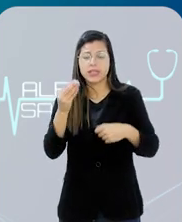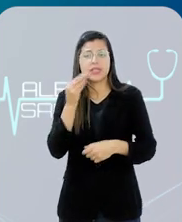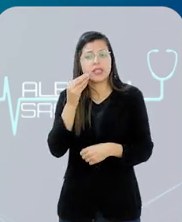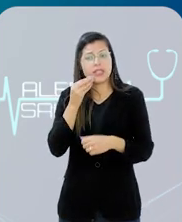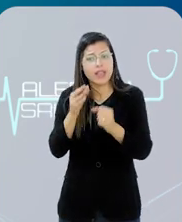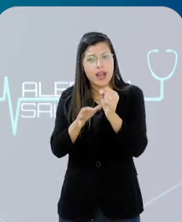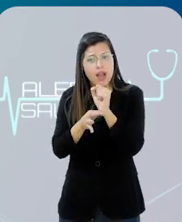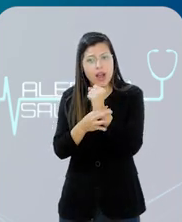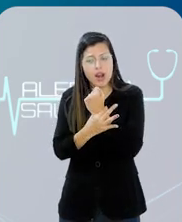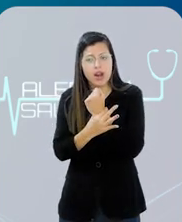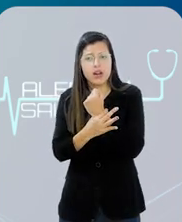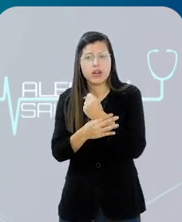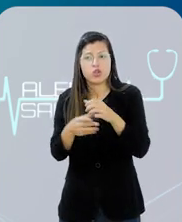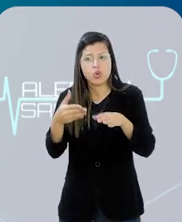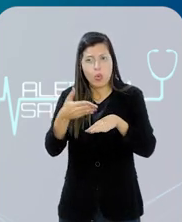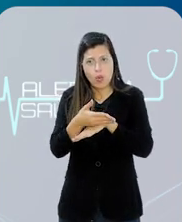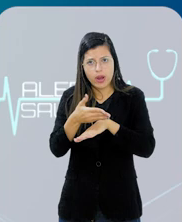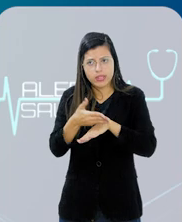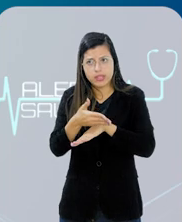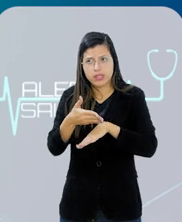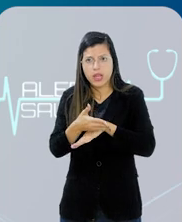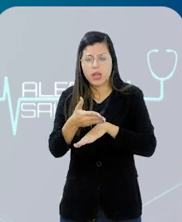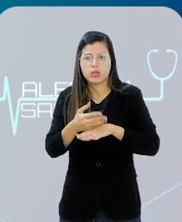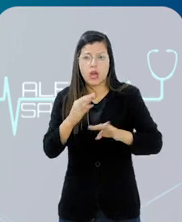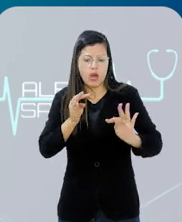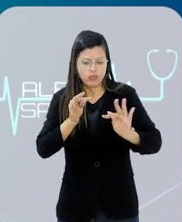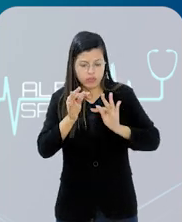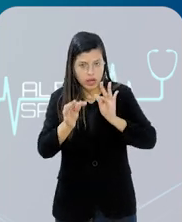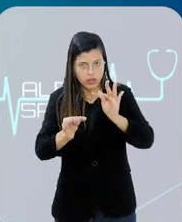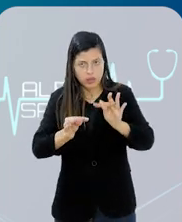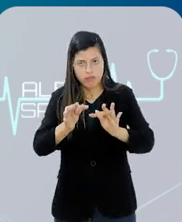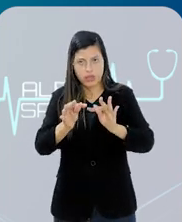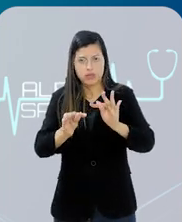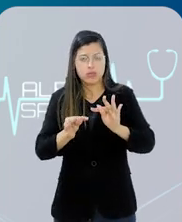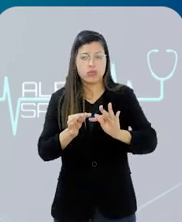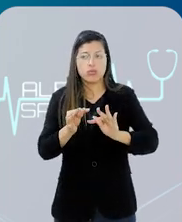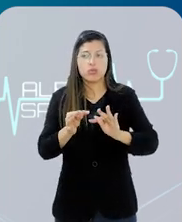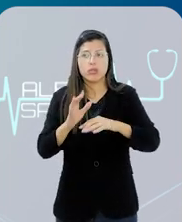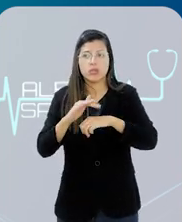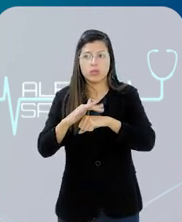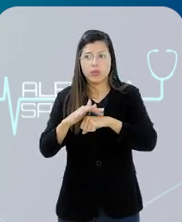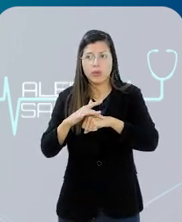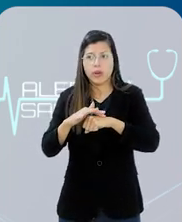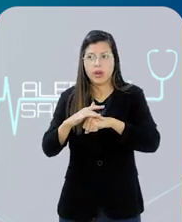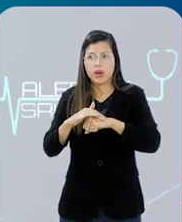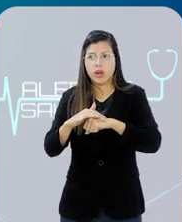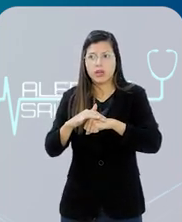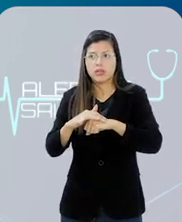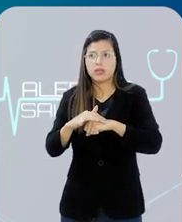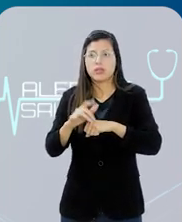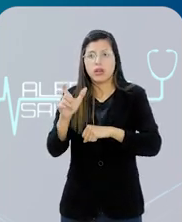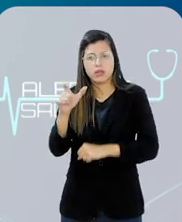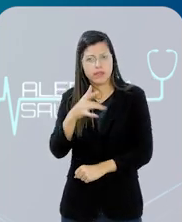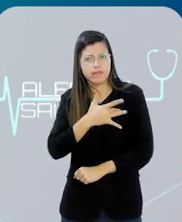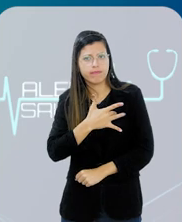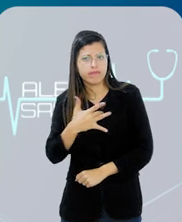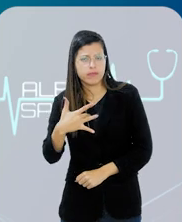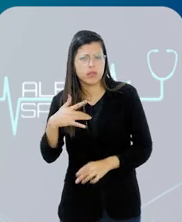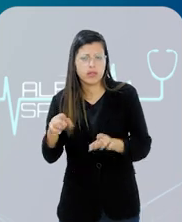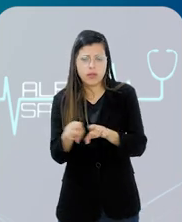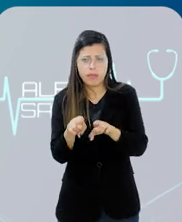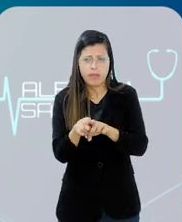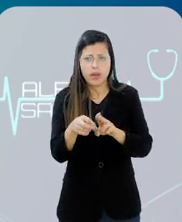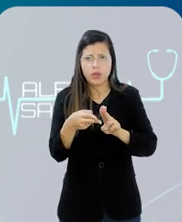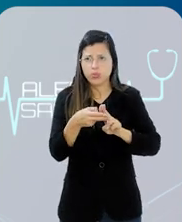tentar garantir o acesso à gigantomastia, ao tratamento dessa patologia, tanto do ponto de vista de saúde suplementar como de